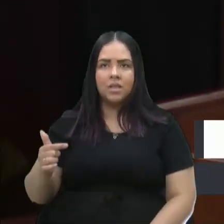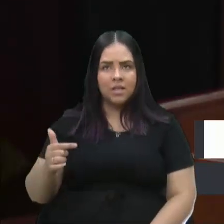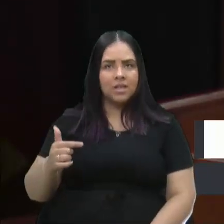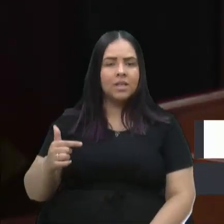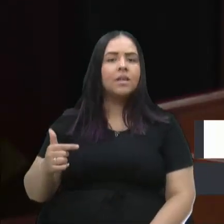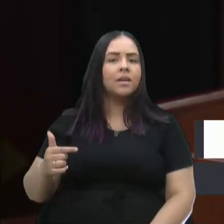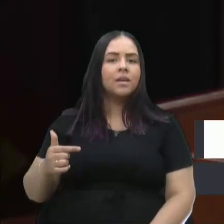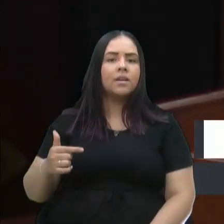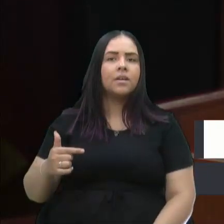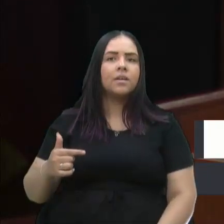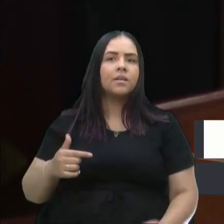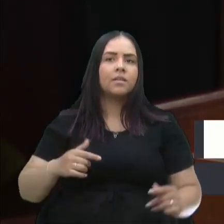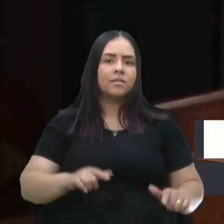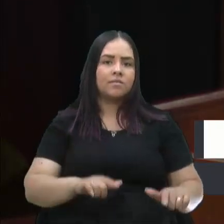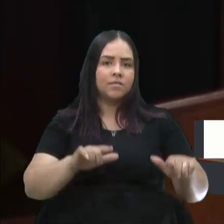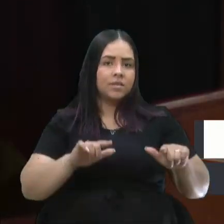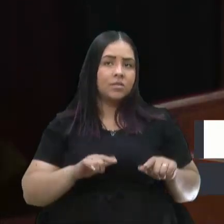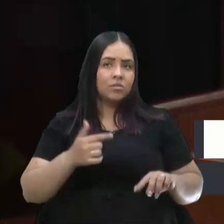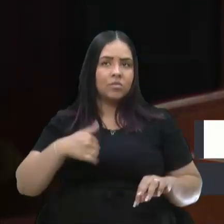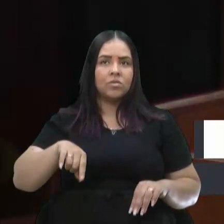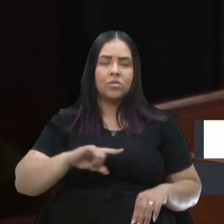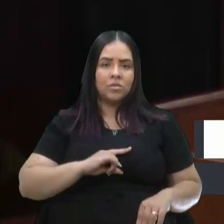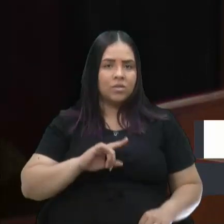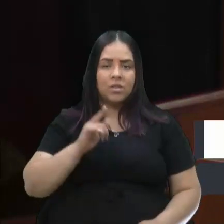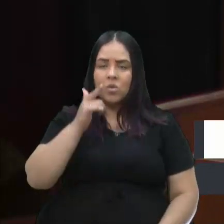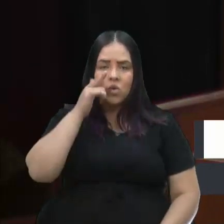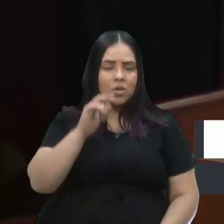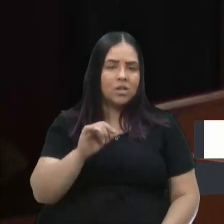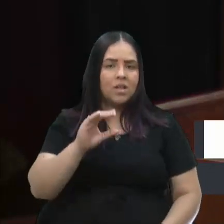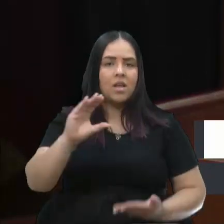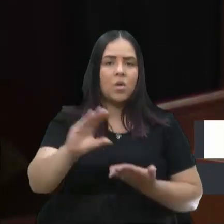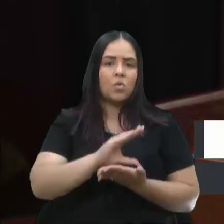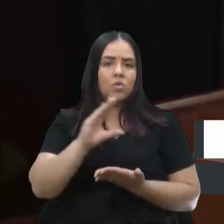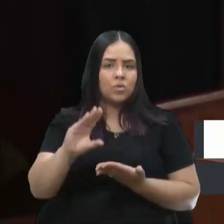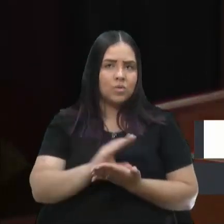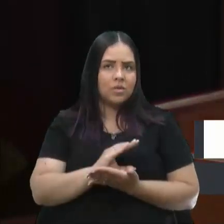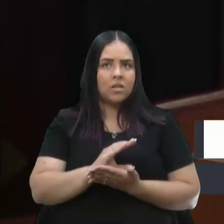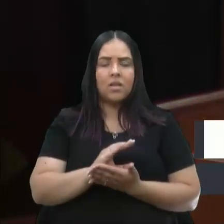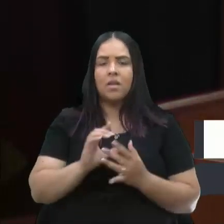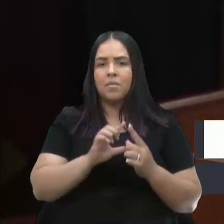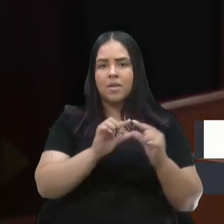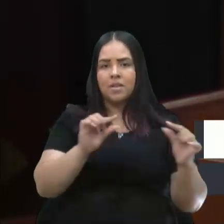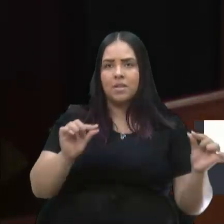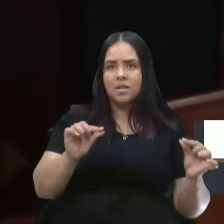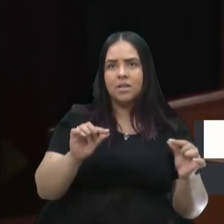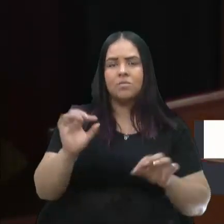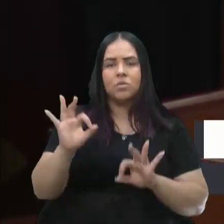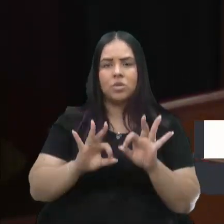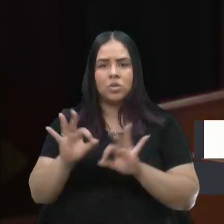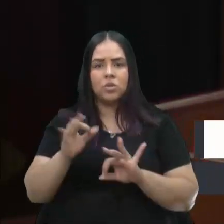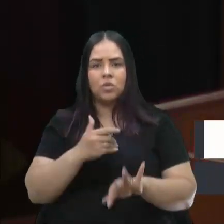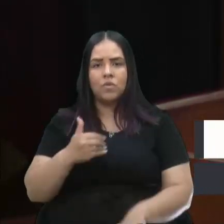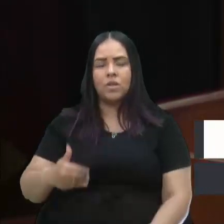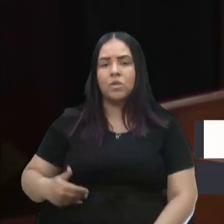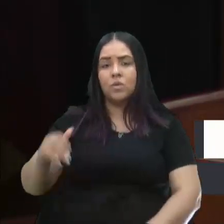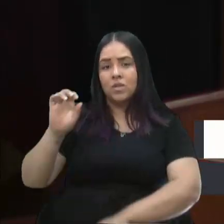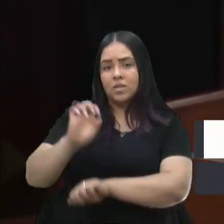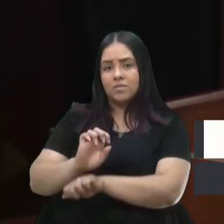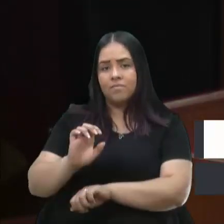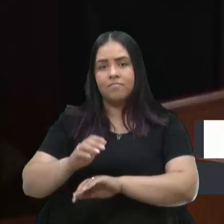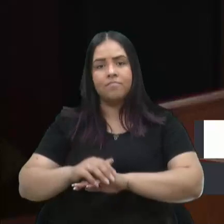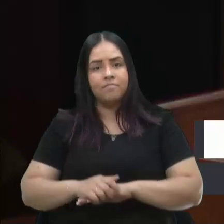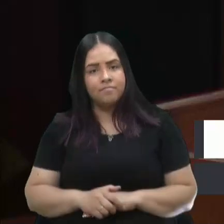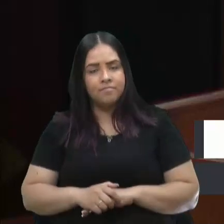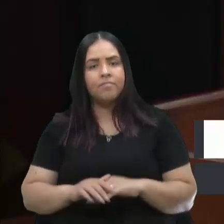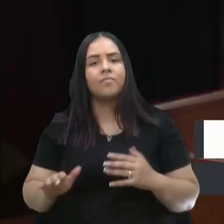esse certificado, a gente sequer vai conseguir buscar recursos em Brasília, em projetos do governo do Estado. Então,